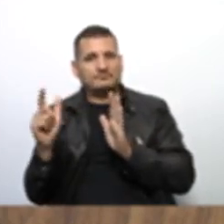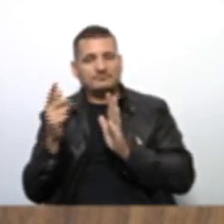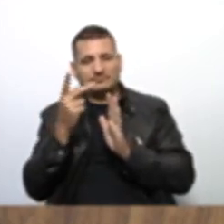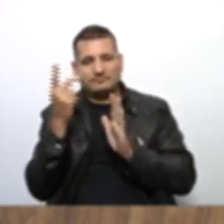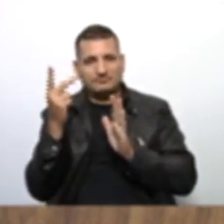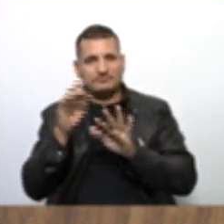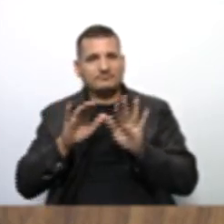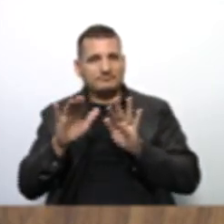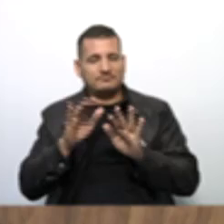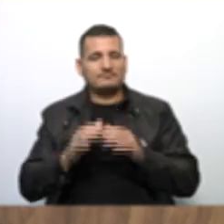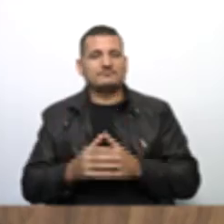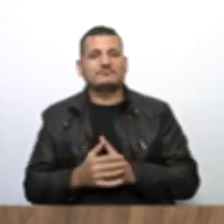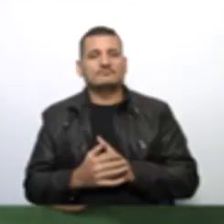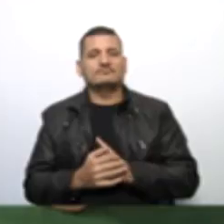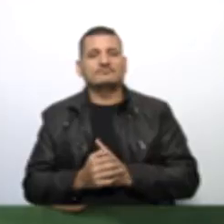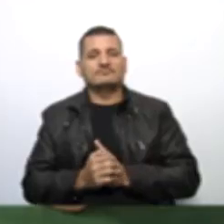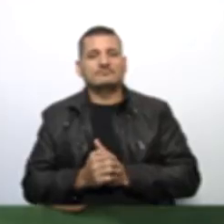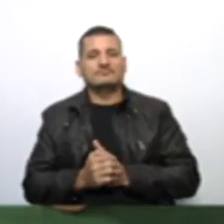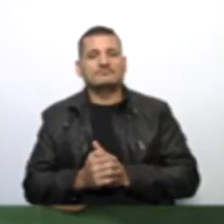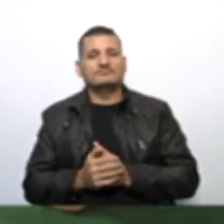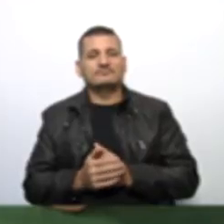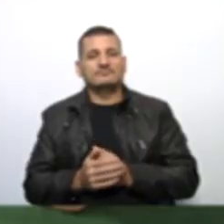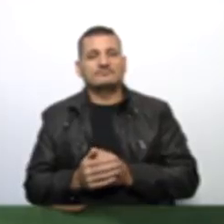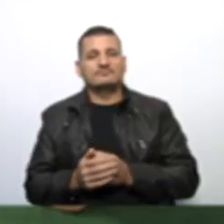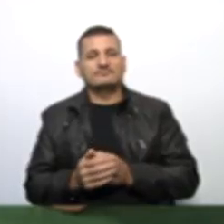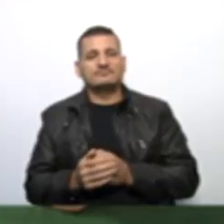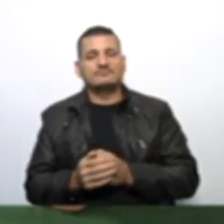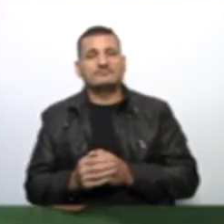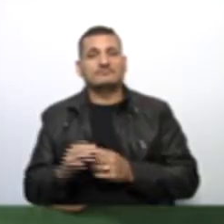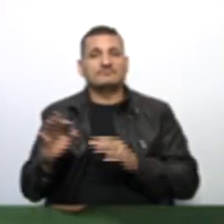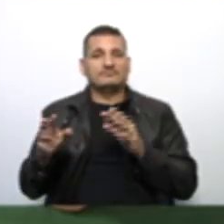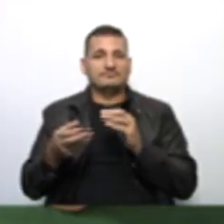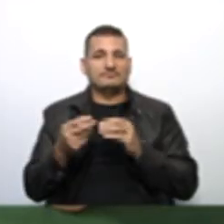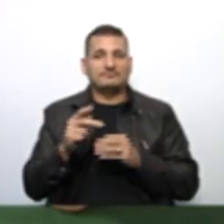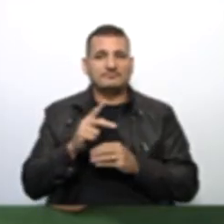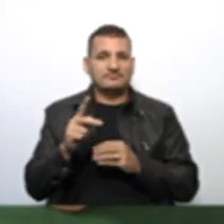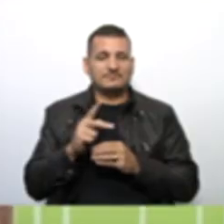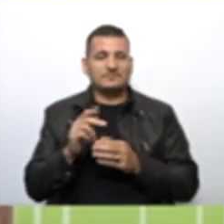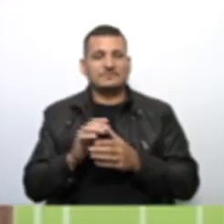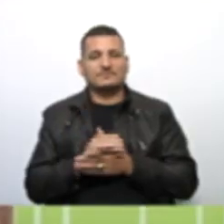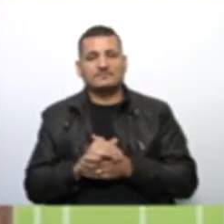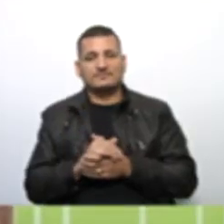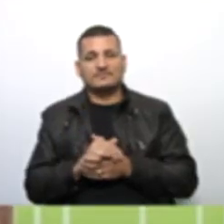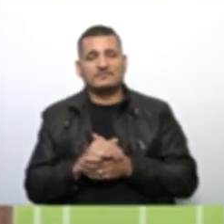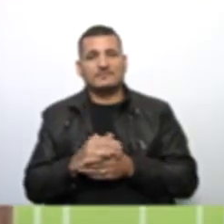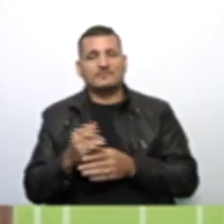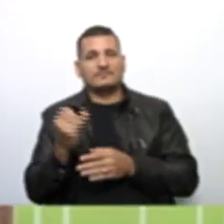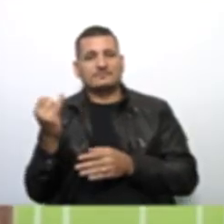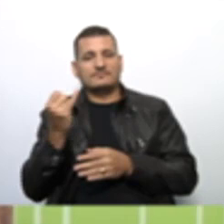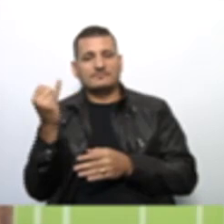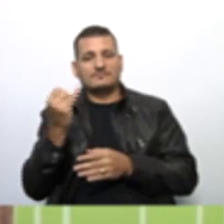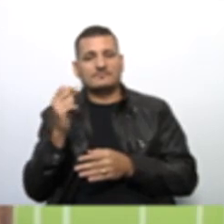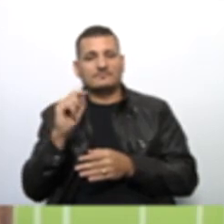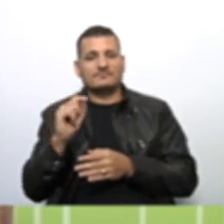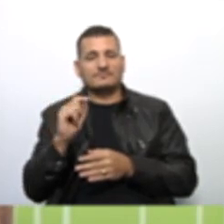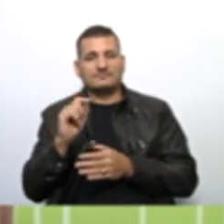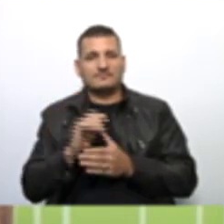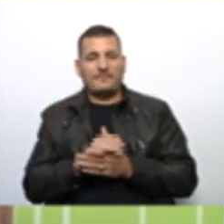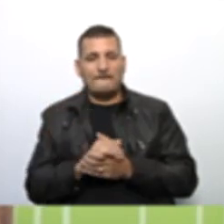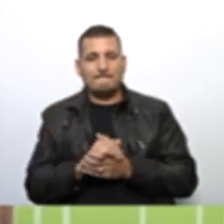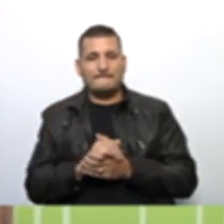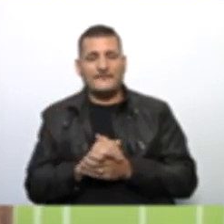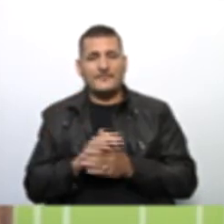ponta. Muito cuidado com isso também, tá? Correto, pessoal. Pegando o gancho do professor, exatamente isso. É muito importante o quê? Quando